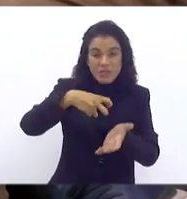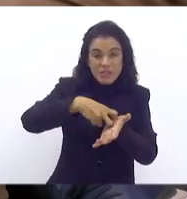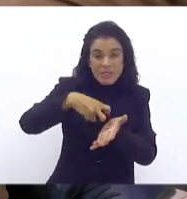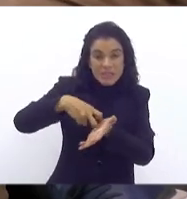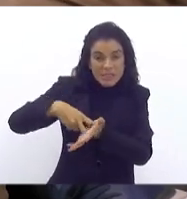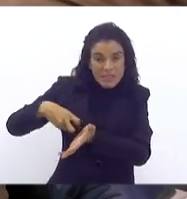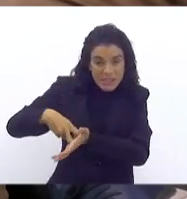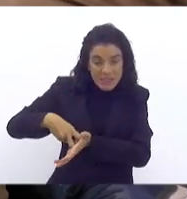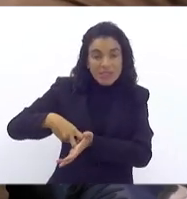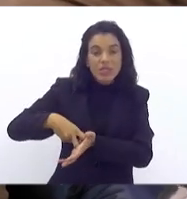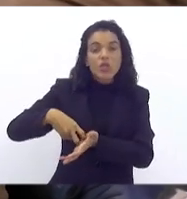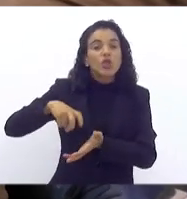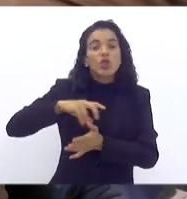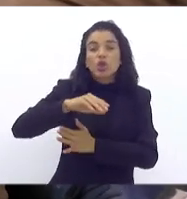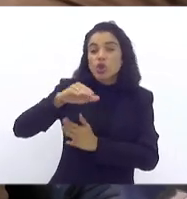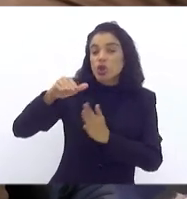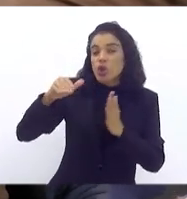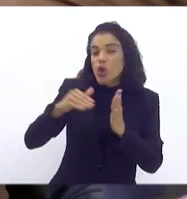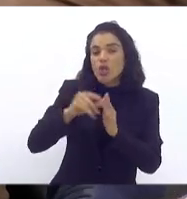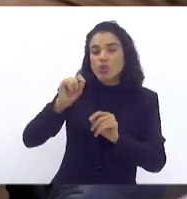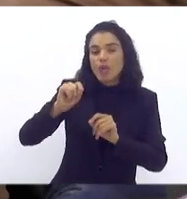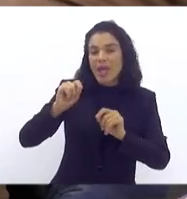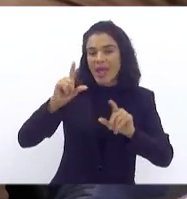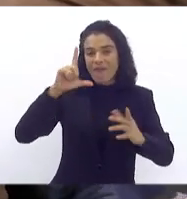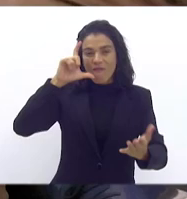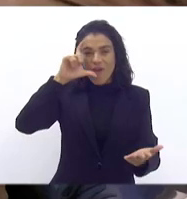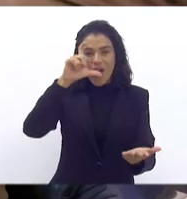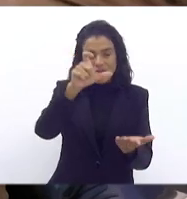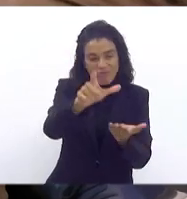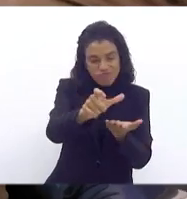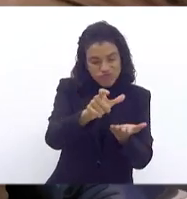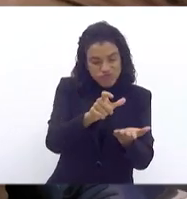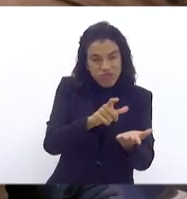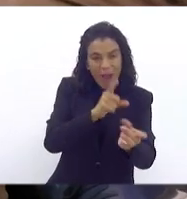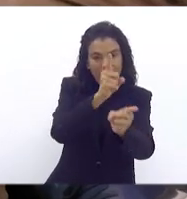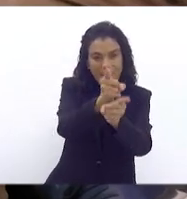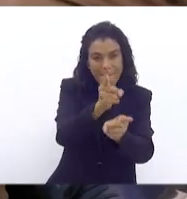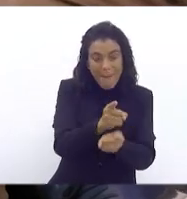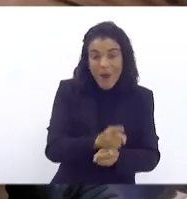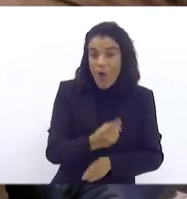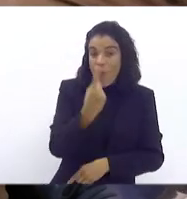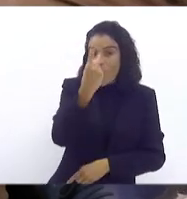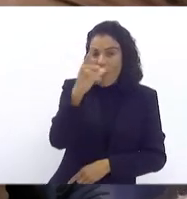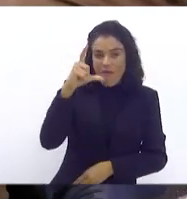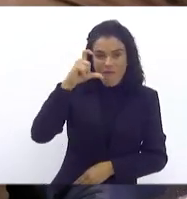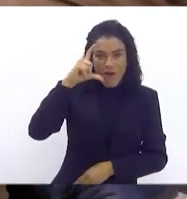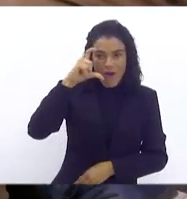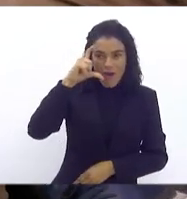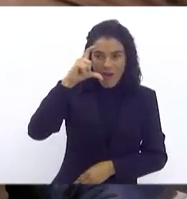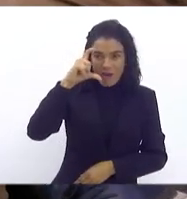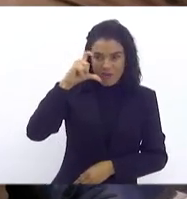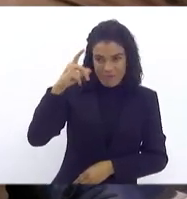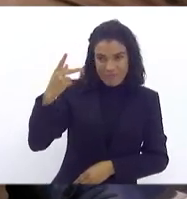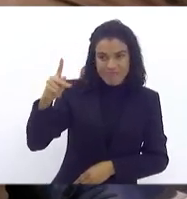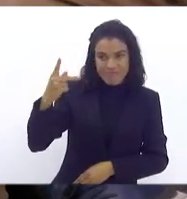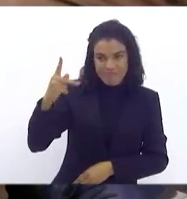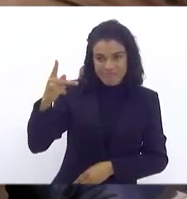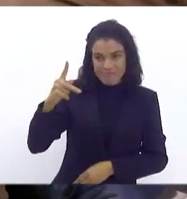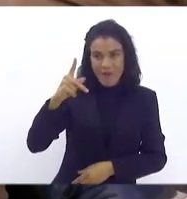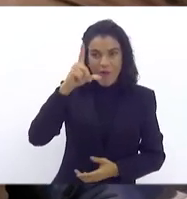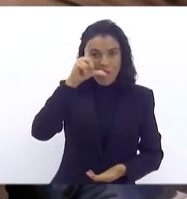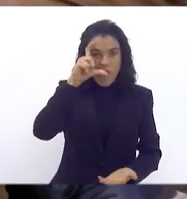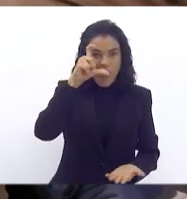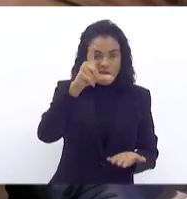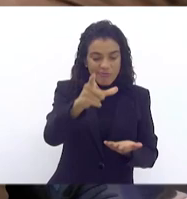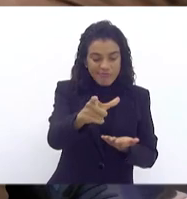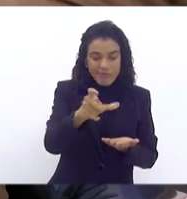todas baseadas em reconhecimento fotográfico através de uma fotografia eh de uma fotografia que foi